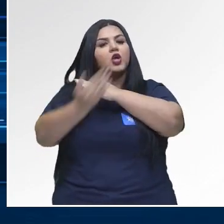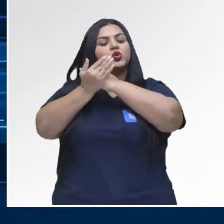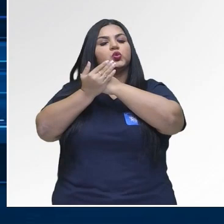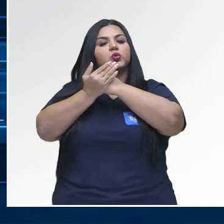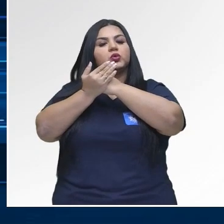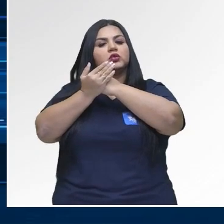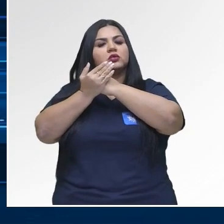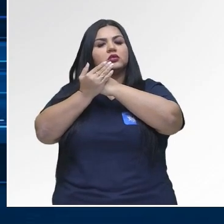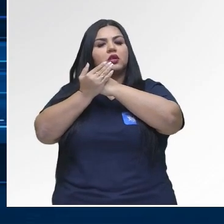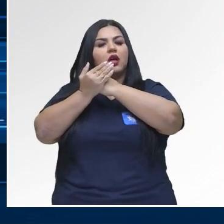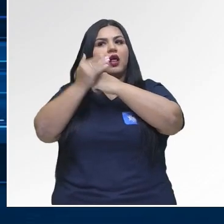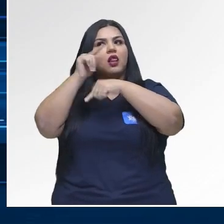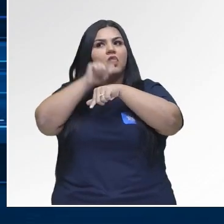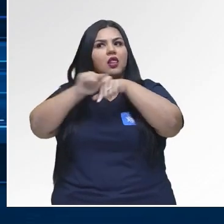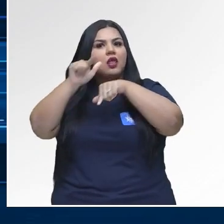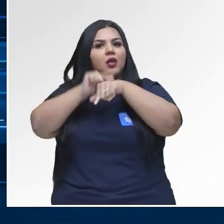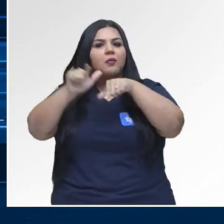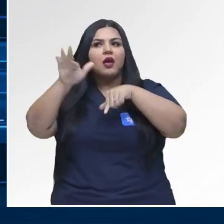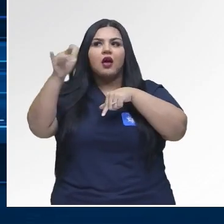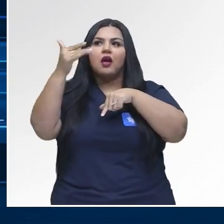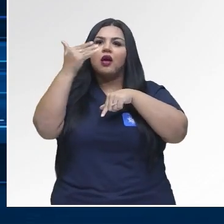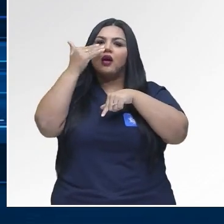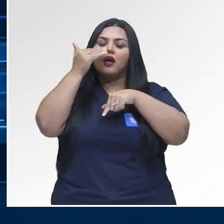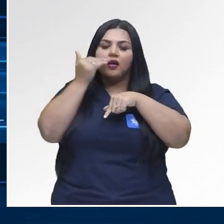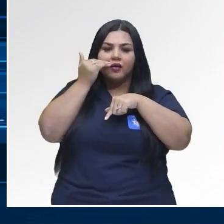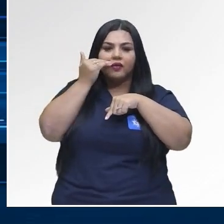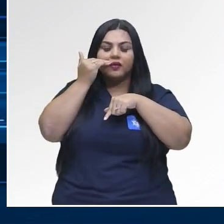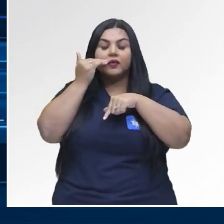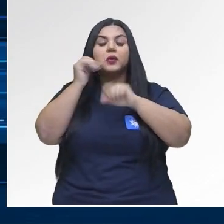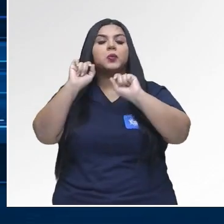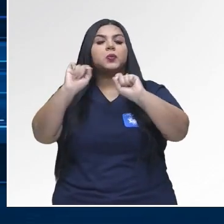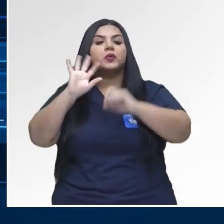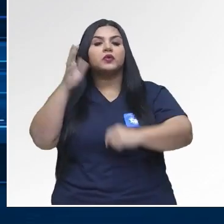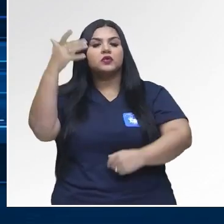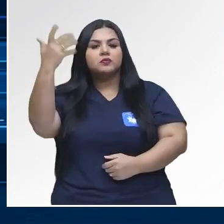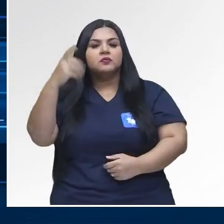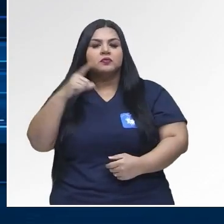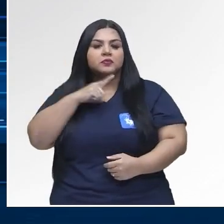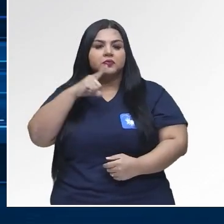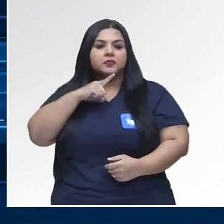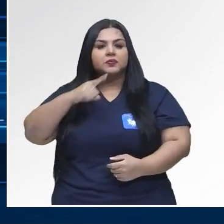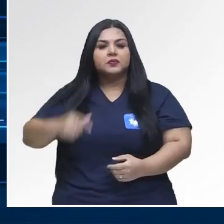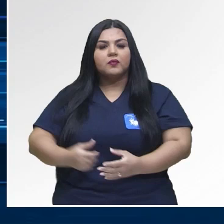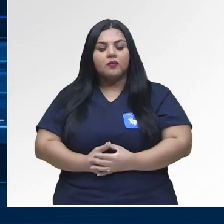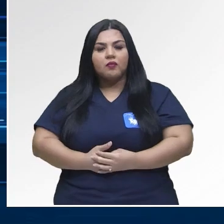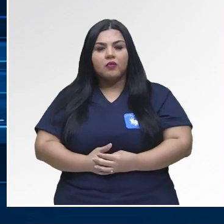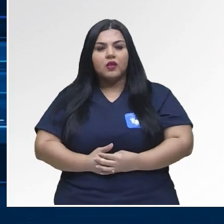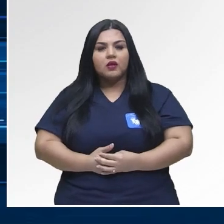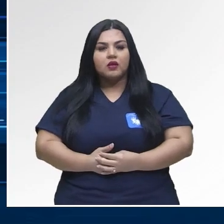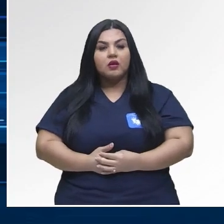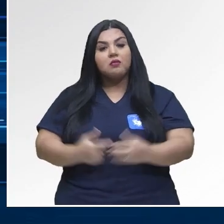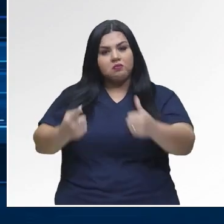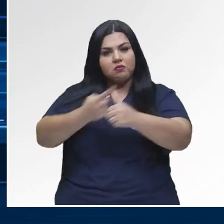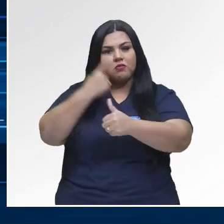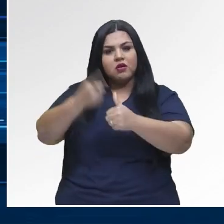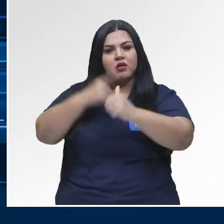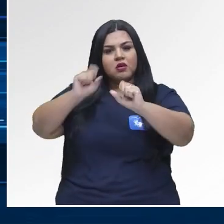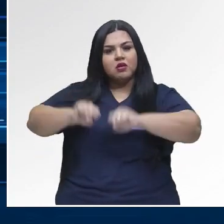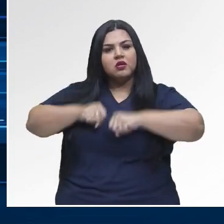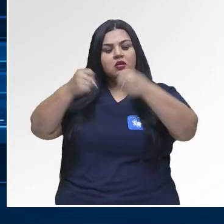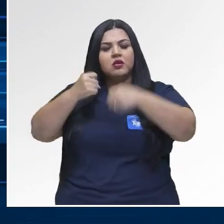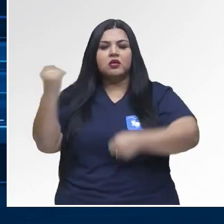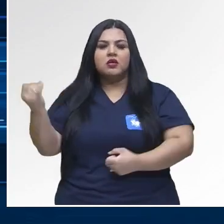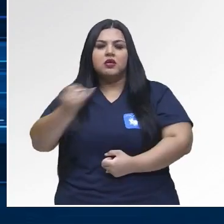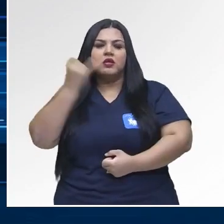filtrar o ar que está entrando no corpo, tá? Então, o que acontece? Temos aqui a primeira defesa, né? Por isso que é importante